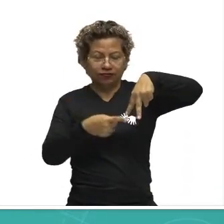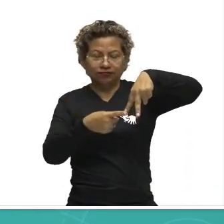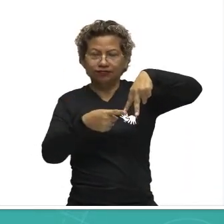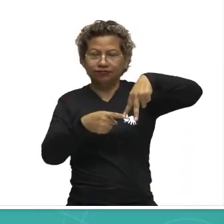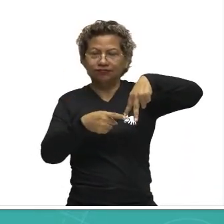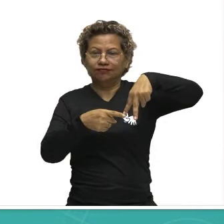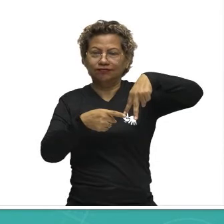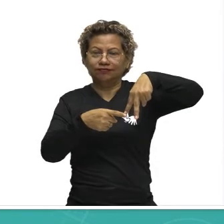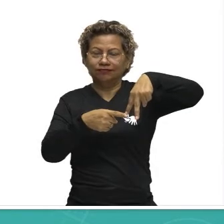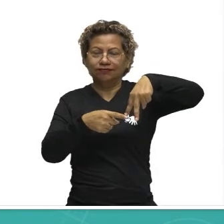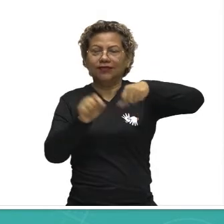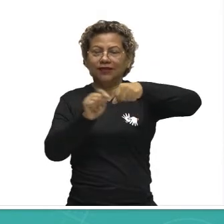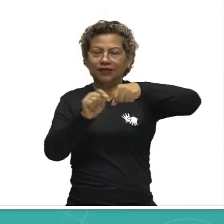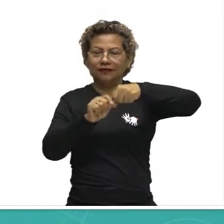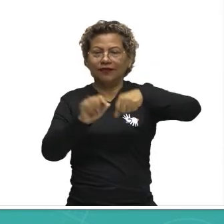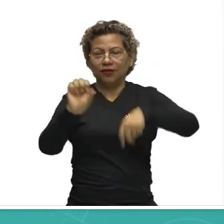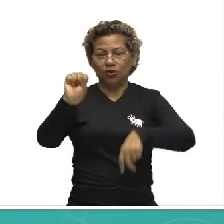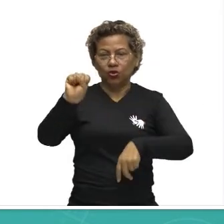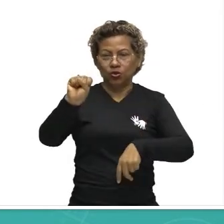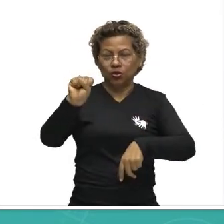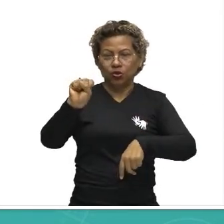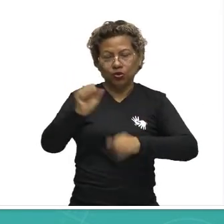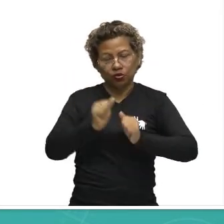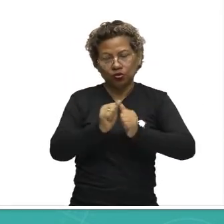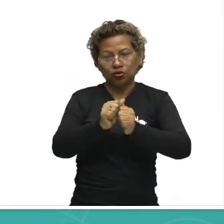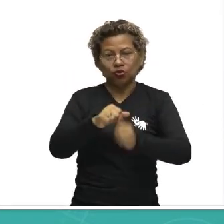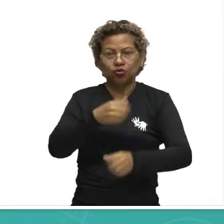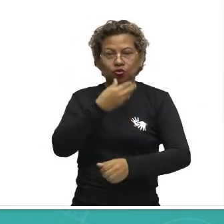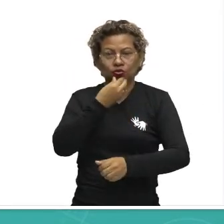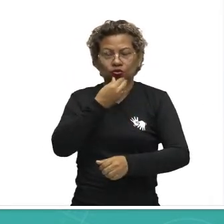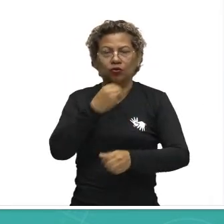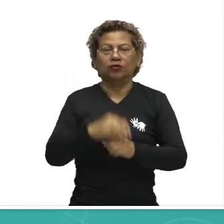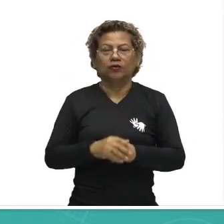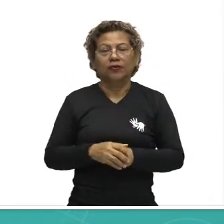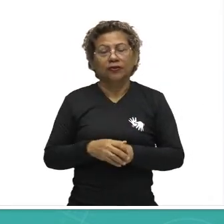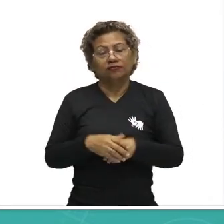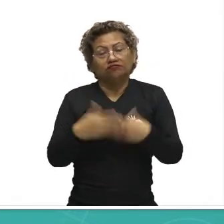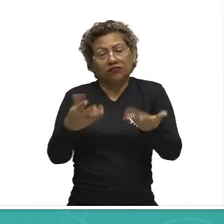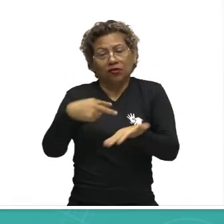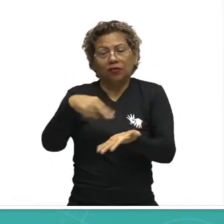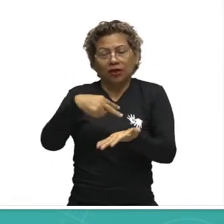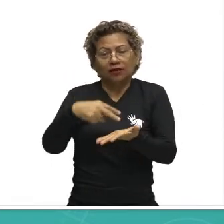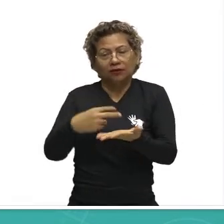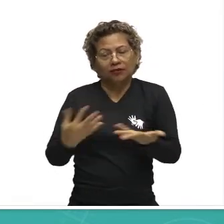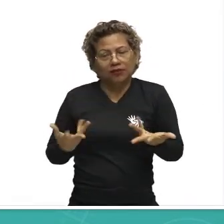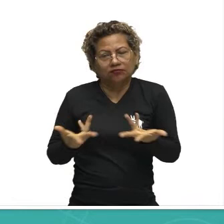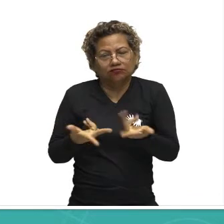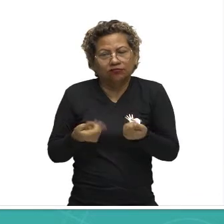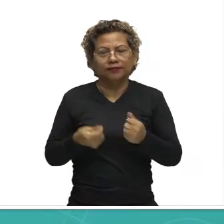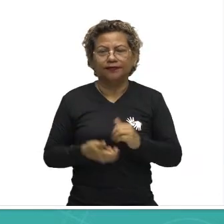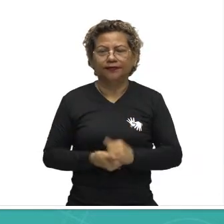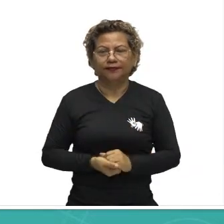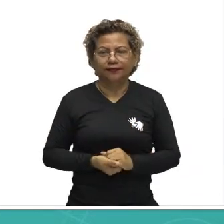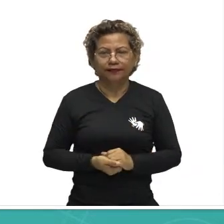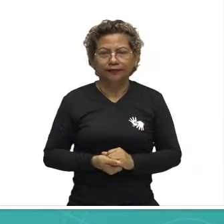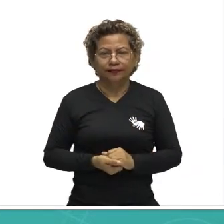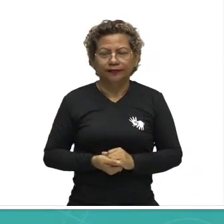ela desenha um oito. Então, é também uma dança muito sensual. Passando